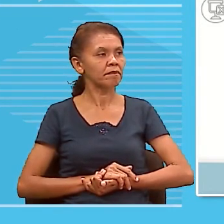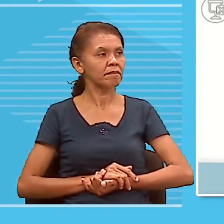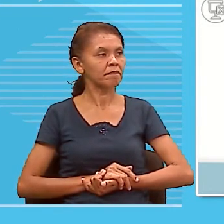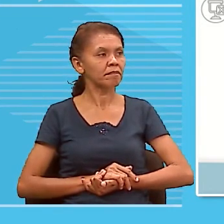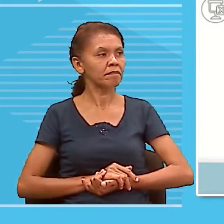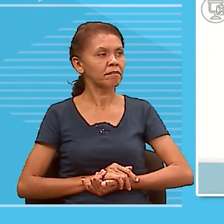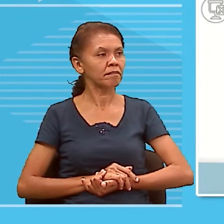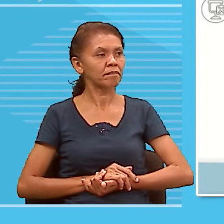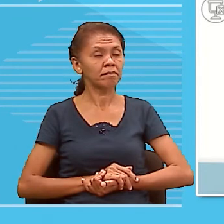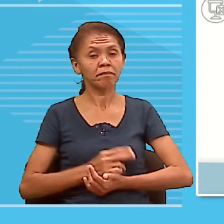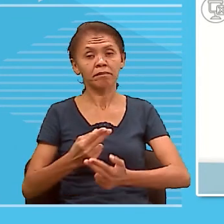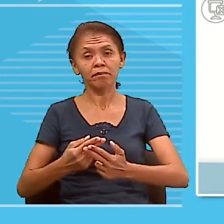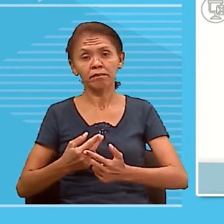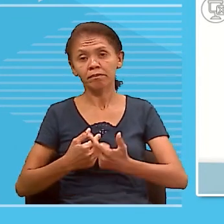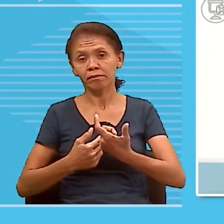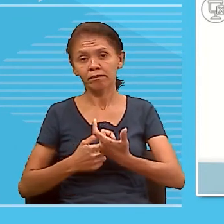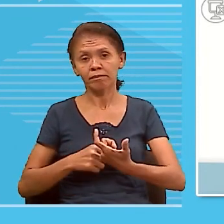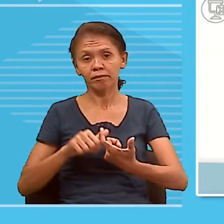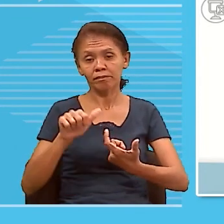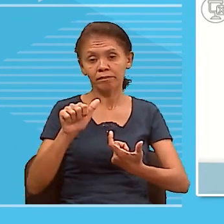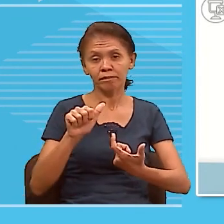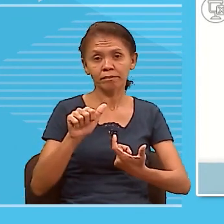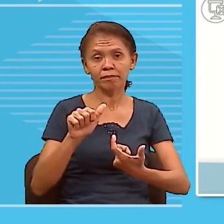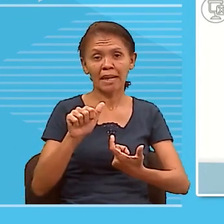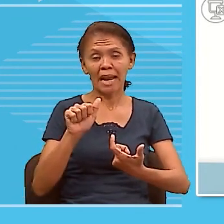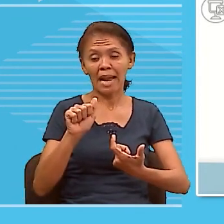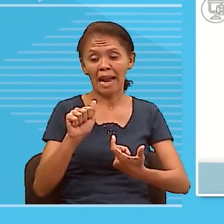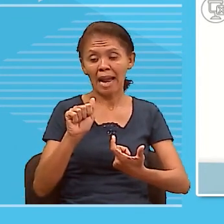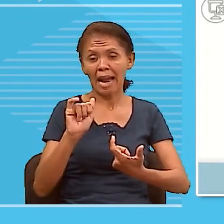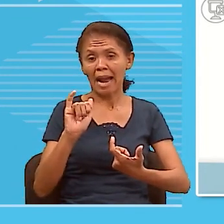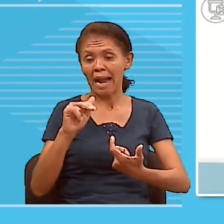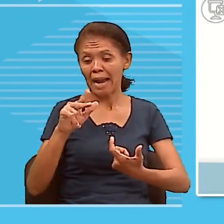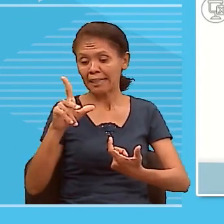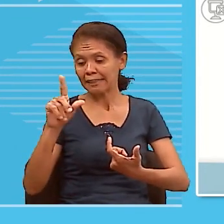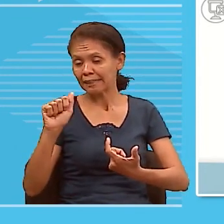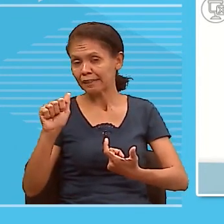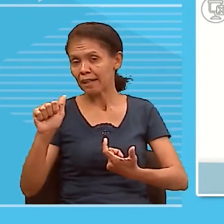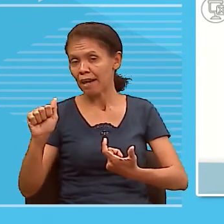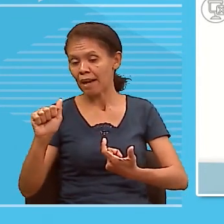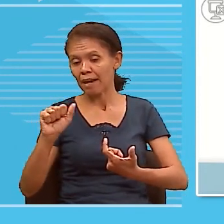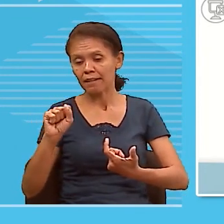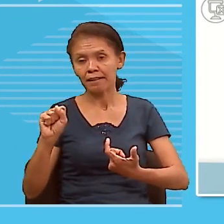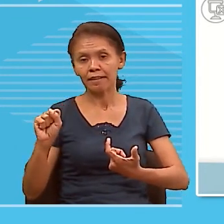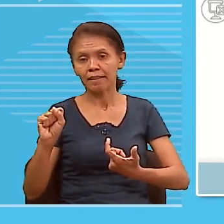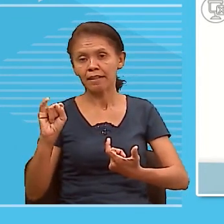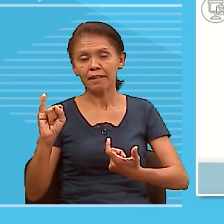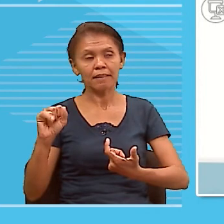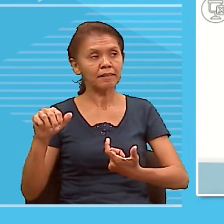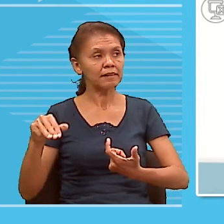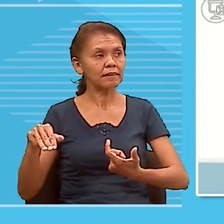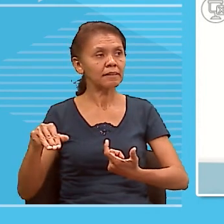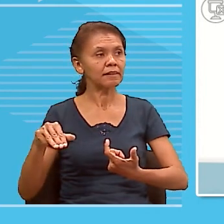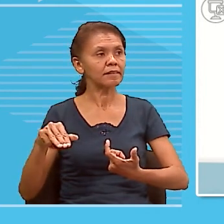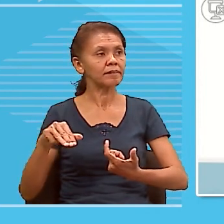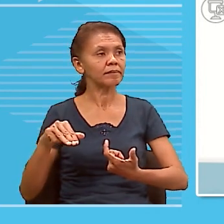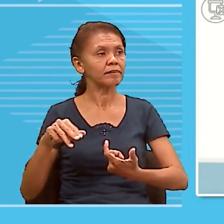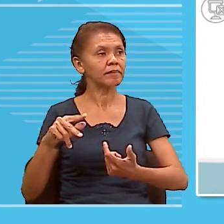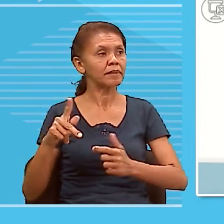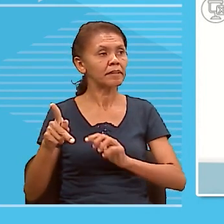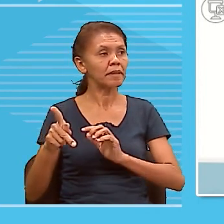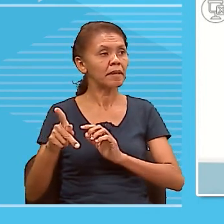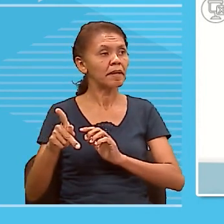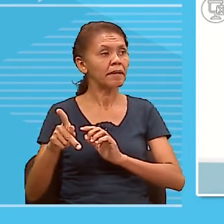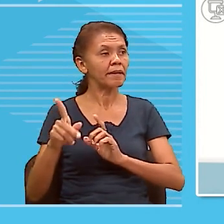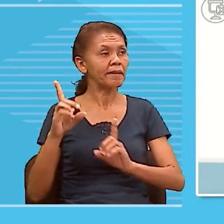uso da expressão ainda assim ainda assim nesse